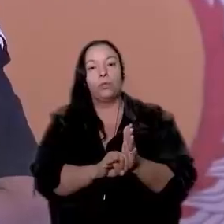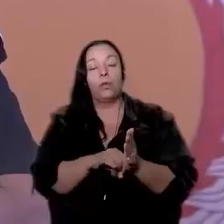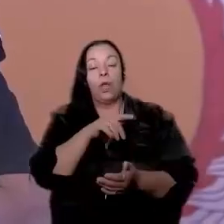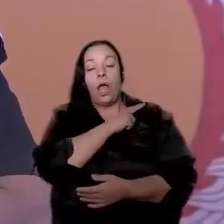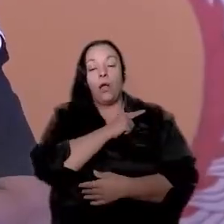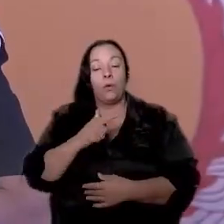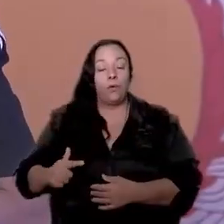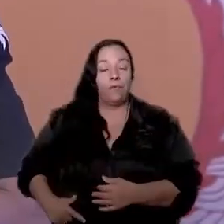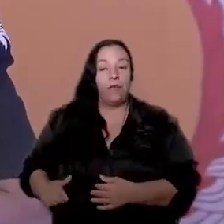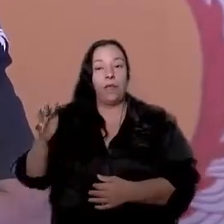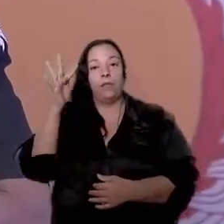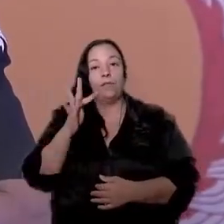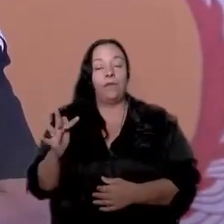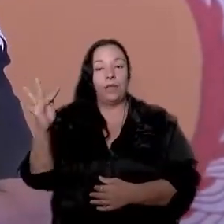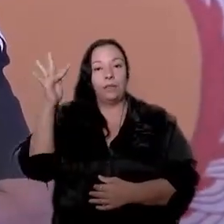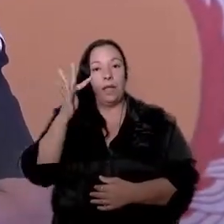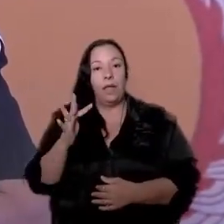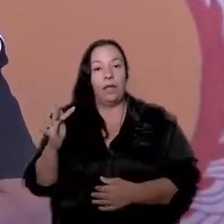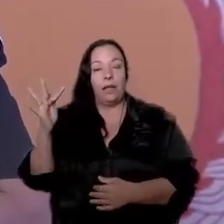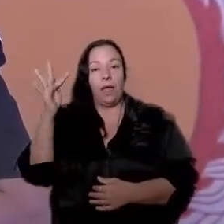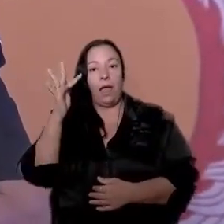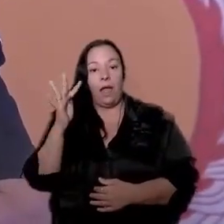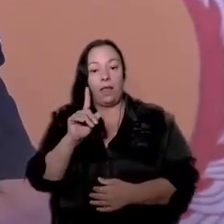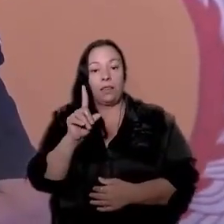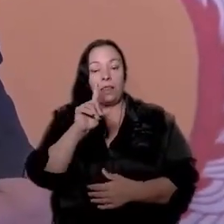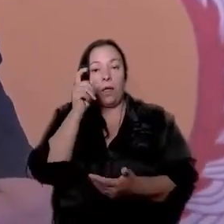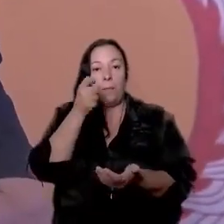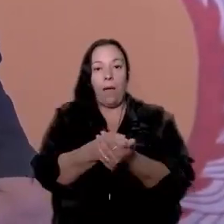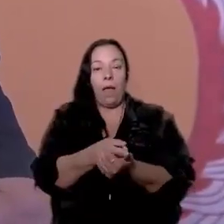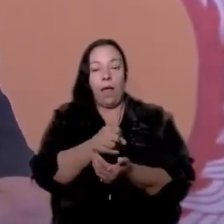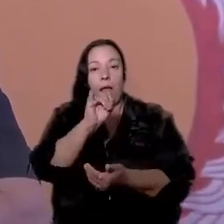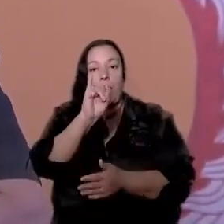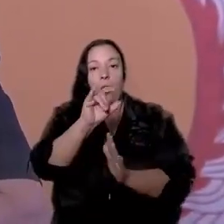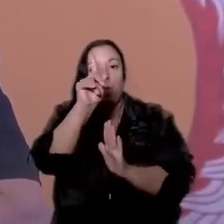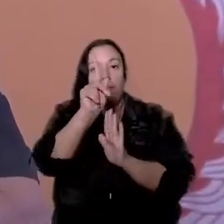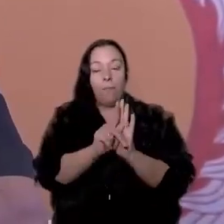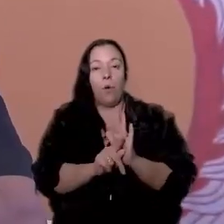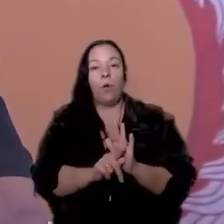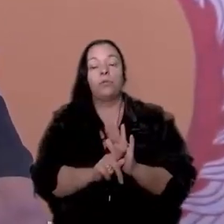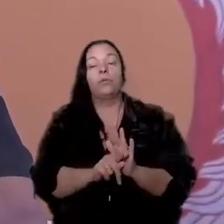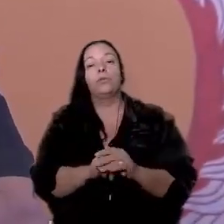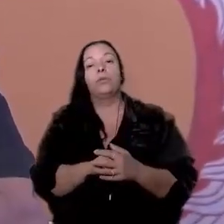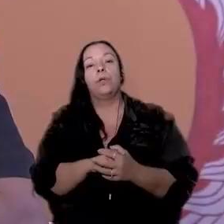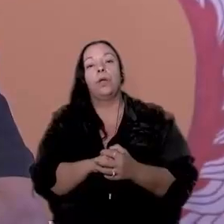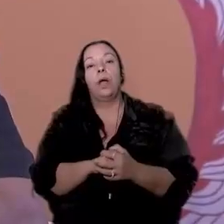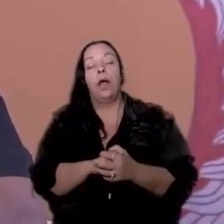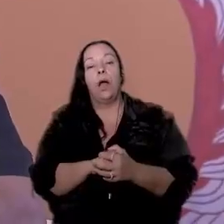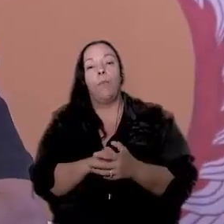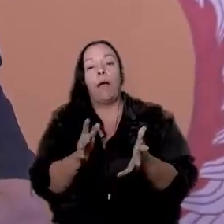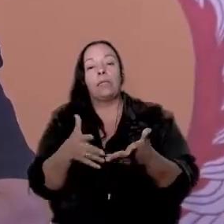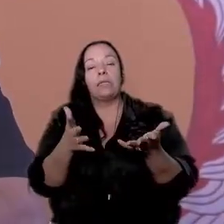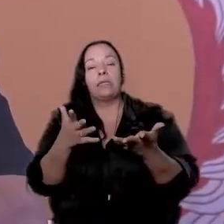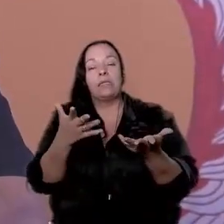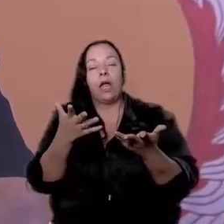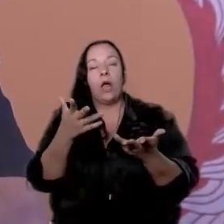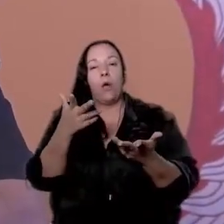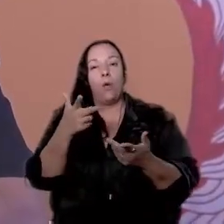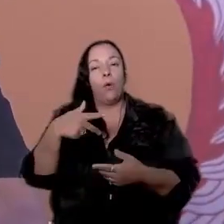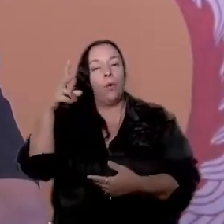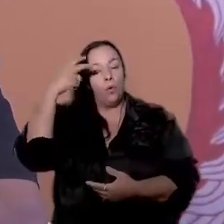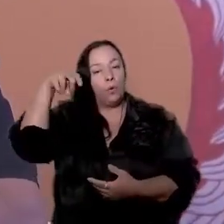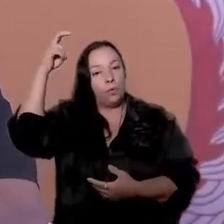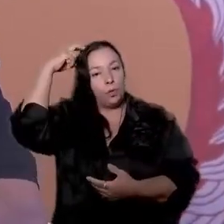oferece para ela a possibilidade de não pagar o imposto, pegar esse imposto e investir numa ação cultural em nome do